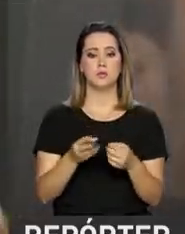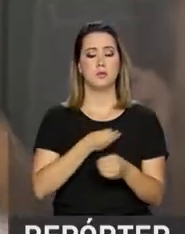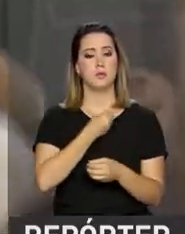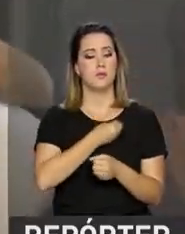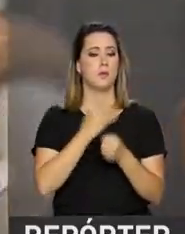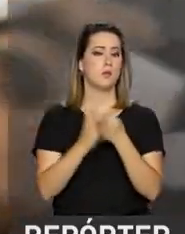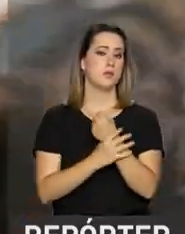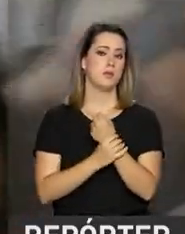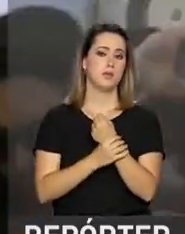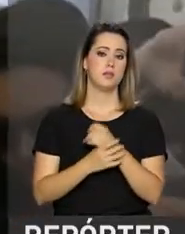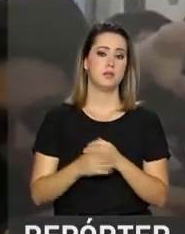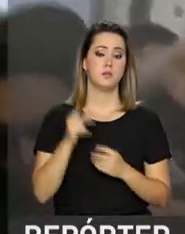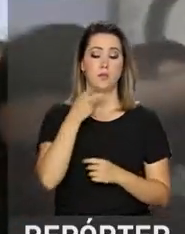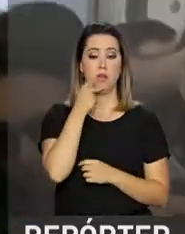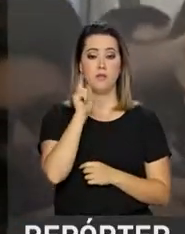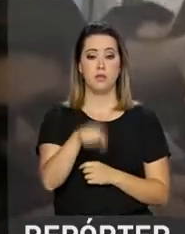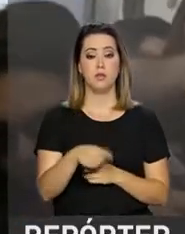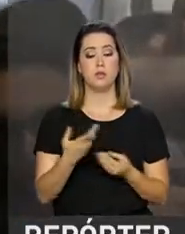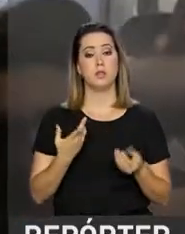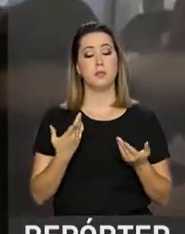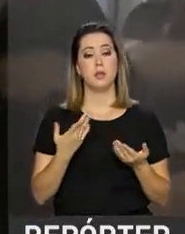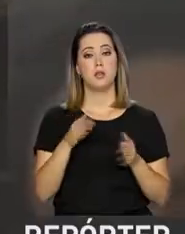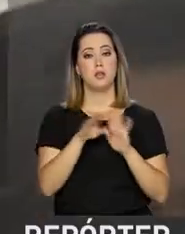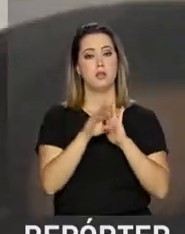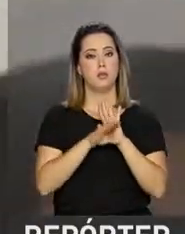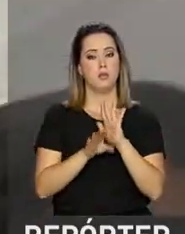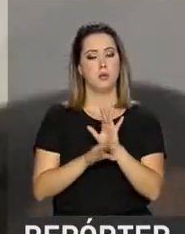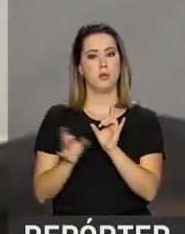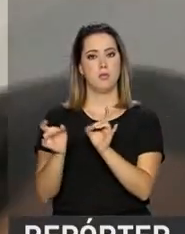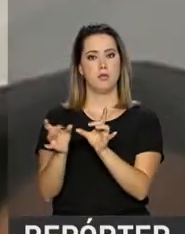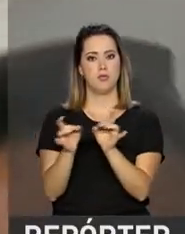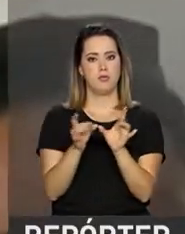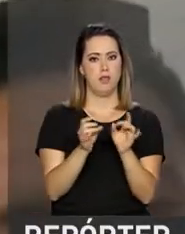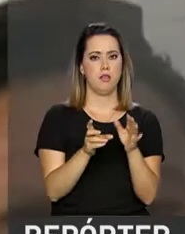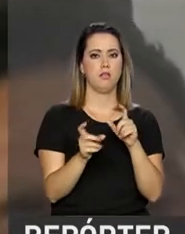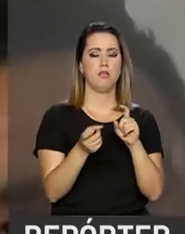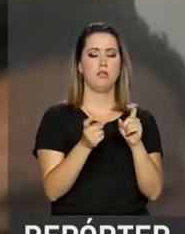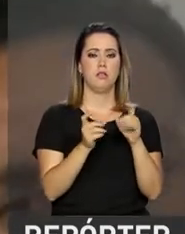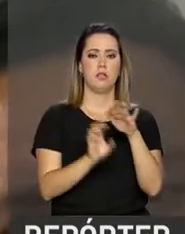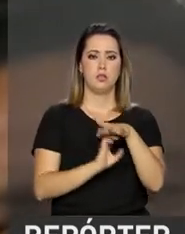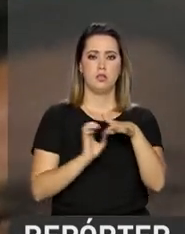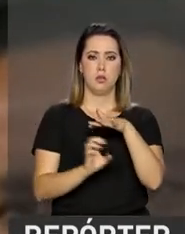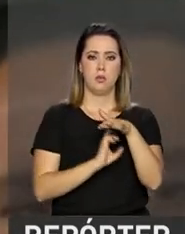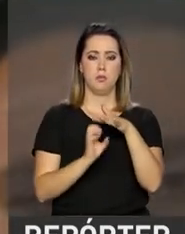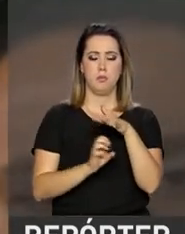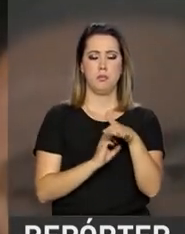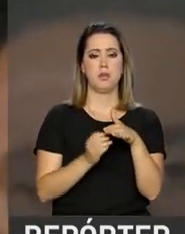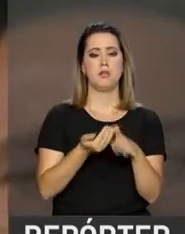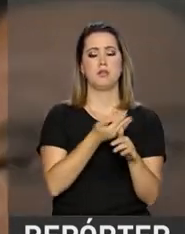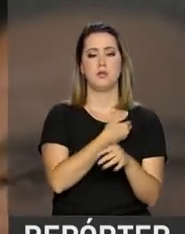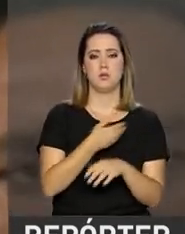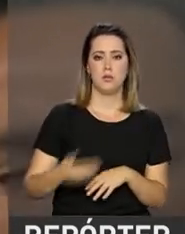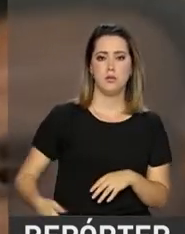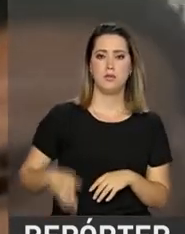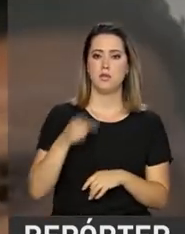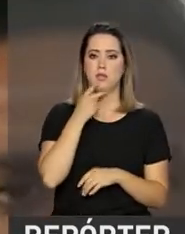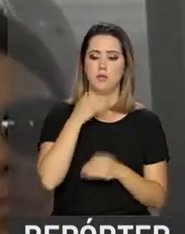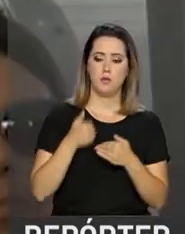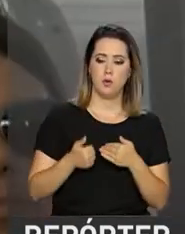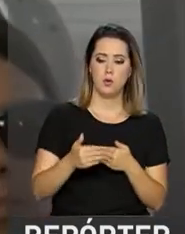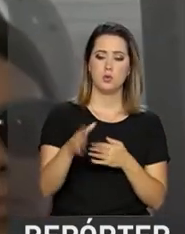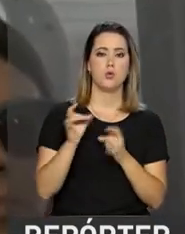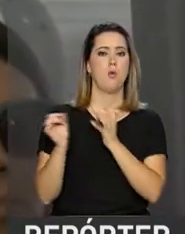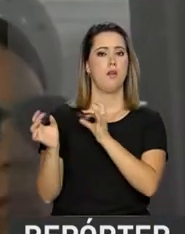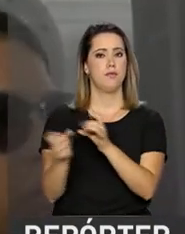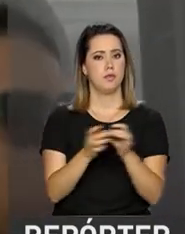O ministro falou ainda do programa de concessões do governo federal e garantiu que as obras em ferrovias e rodovias vão continuar.